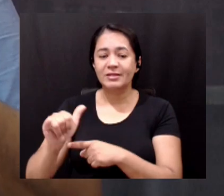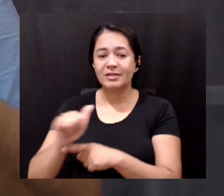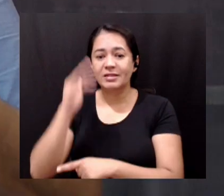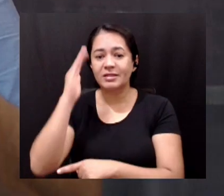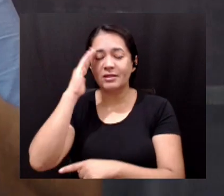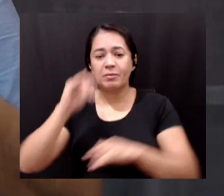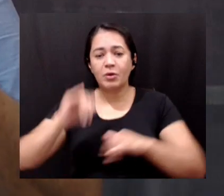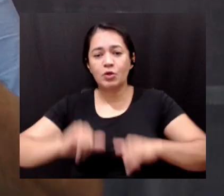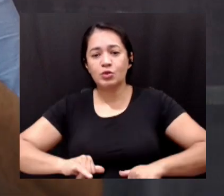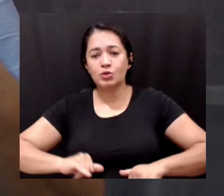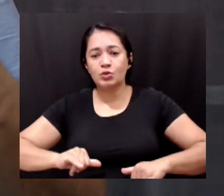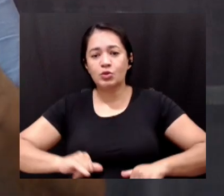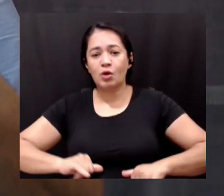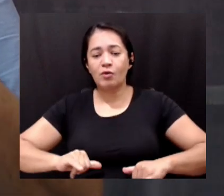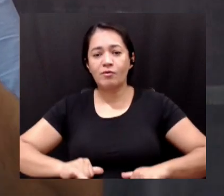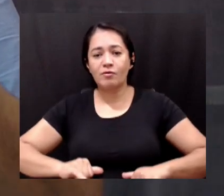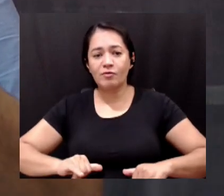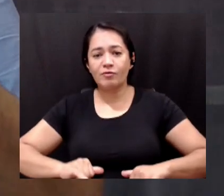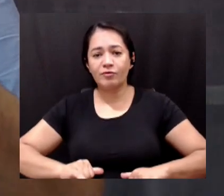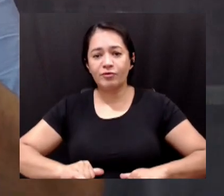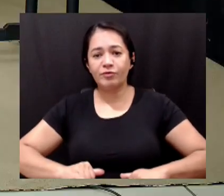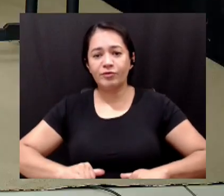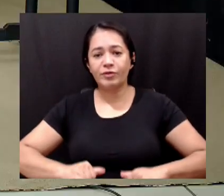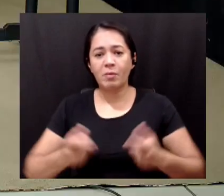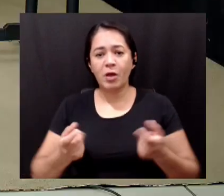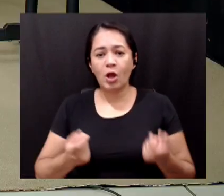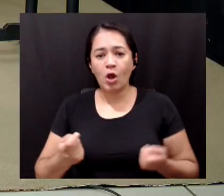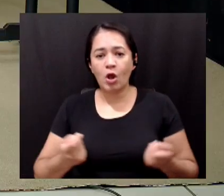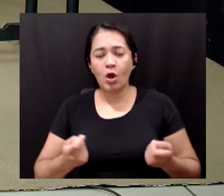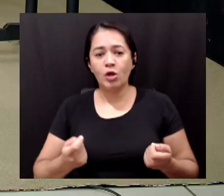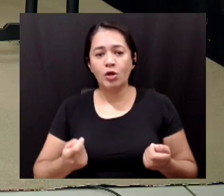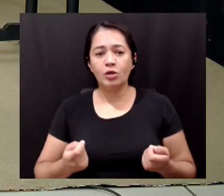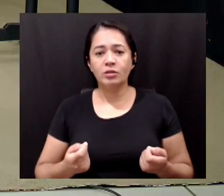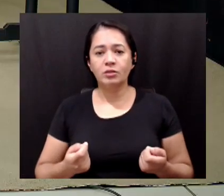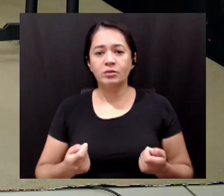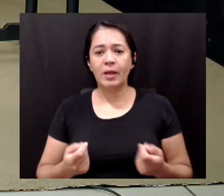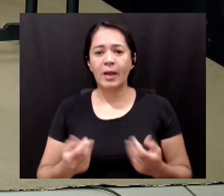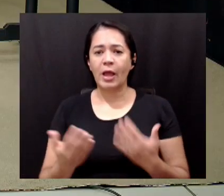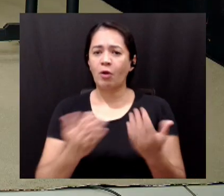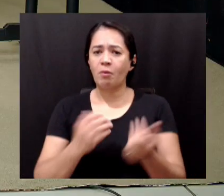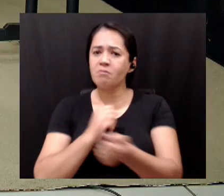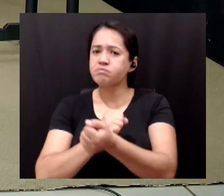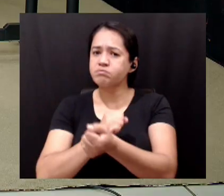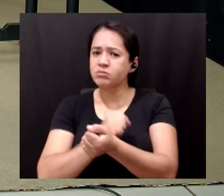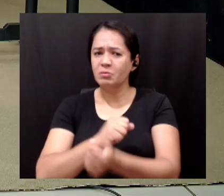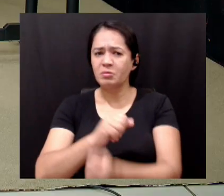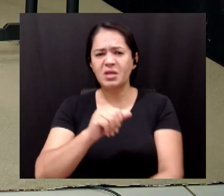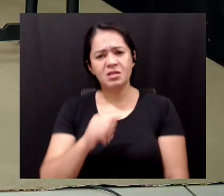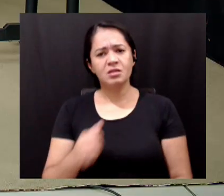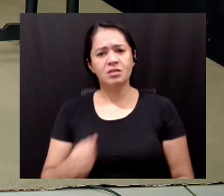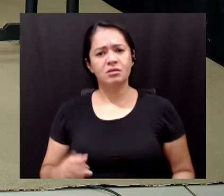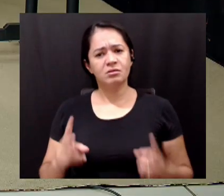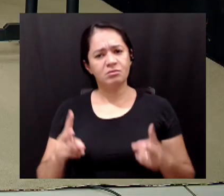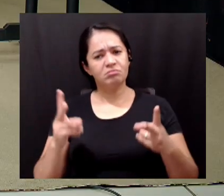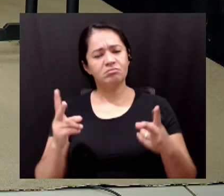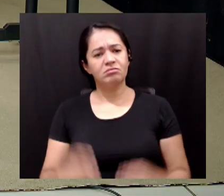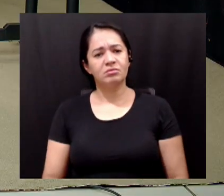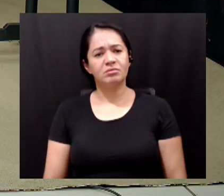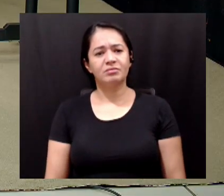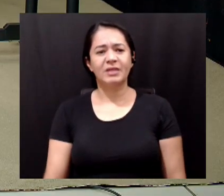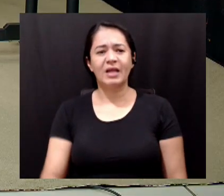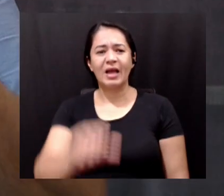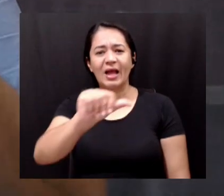sem fazer isso. É né? tipo uma abstinência mesmo, Uma né? Quando se torna abstinência, vício, né? exatamente. É. Nome mais técnico